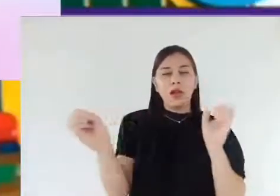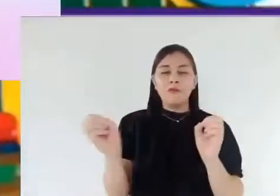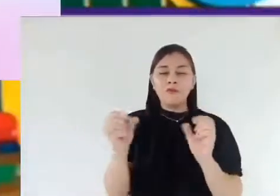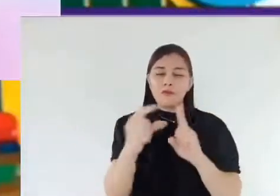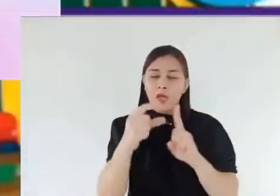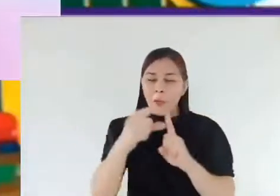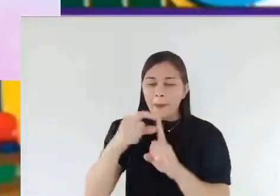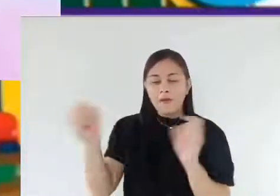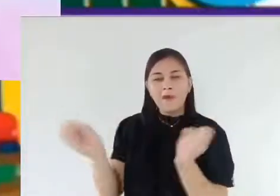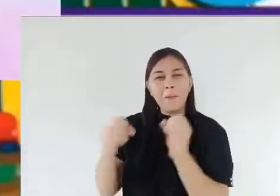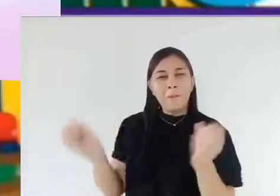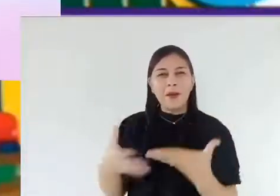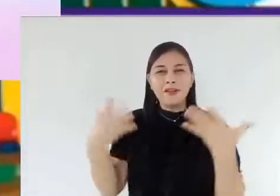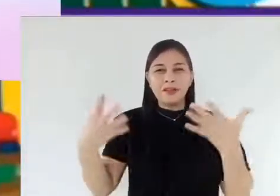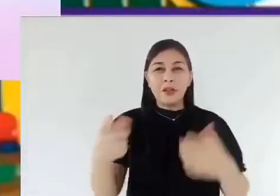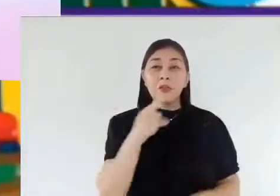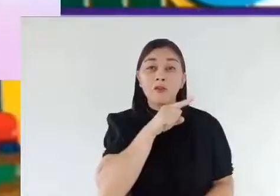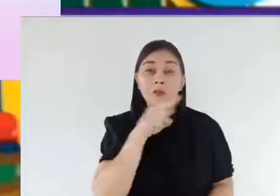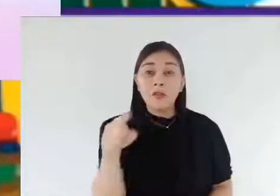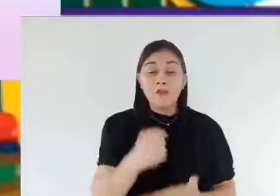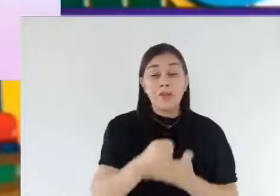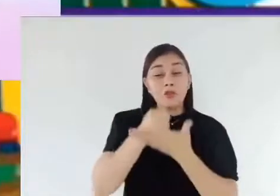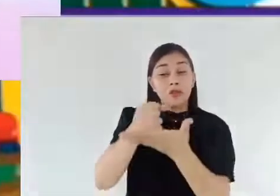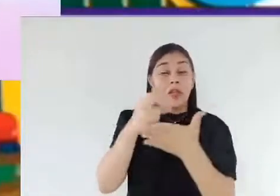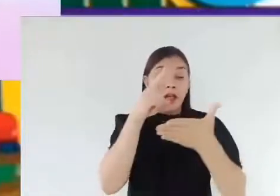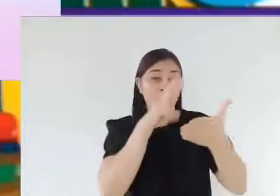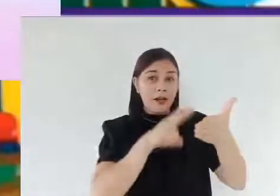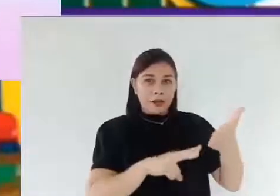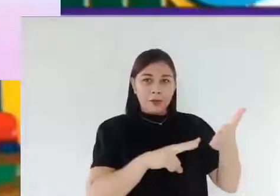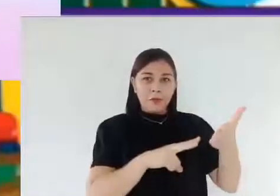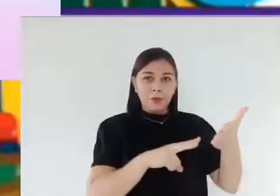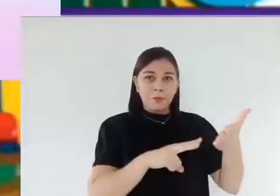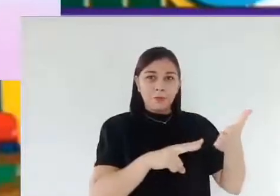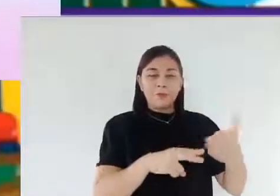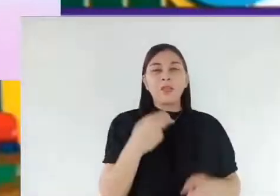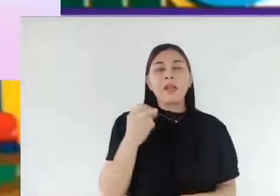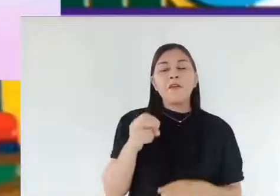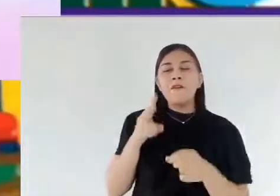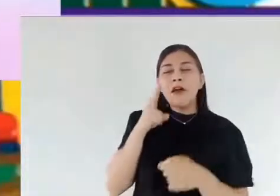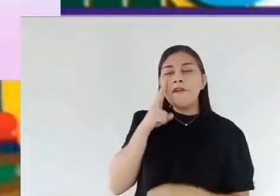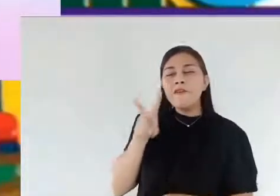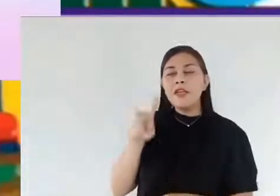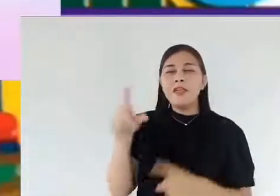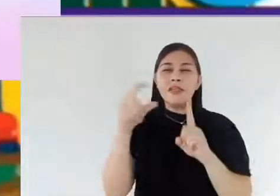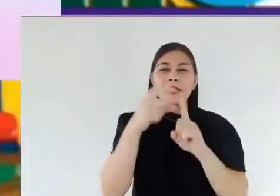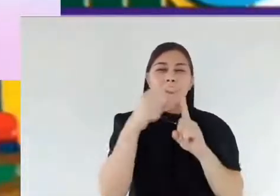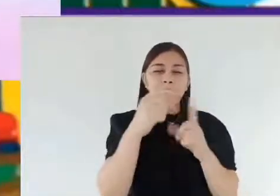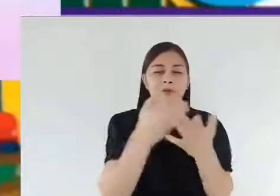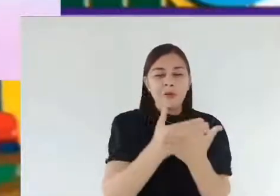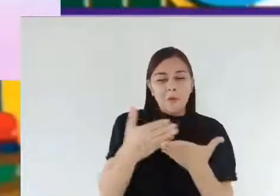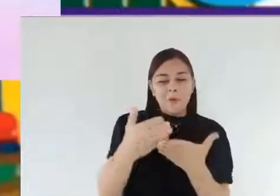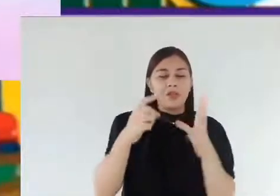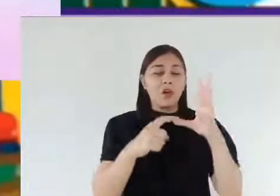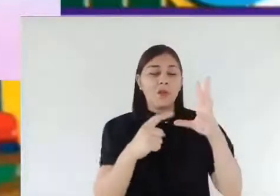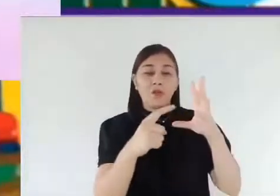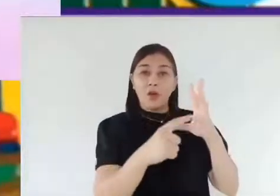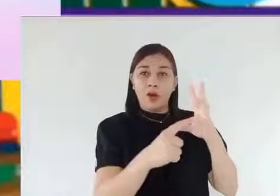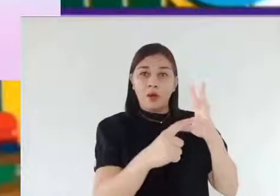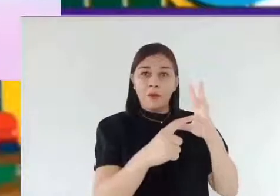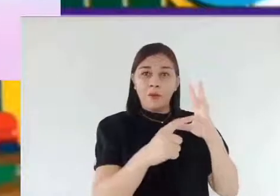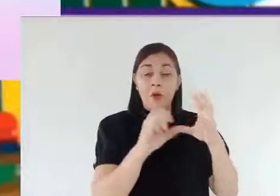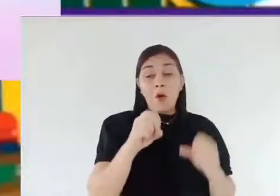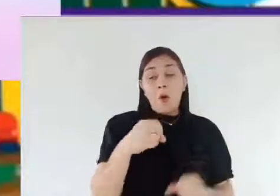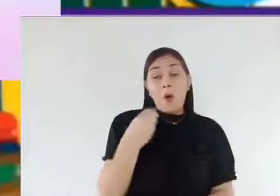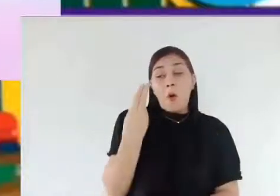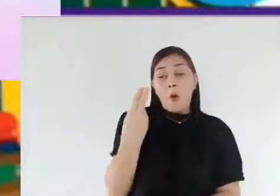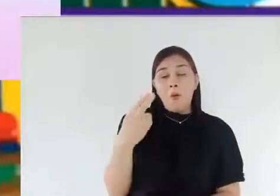vai ler junto com a criança a palavra que ela achou E vai ver se aquela palavra começa com vogal Ou